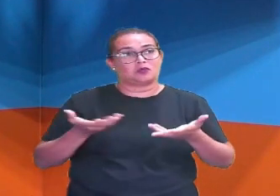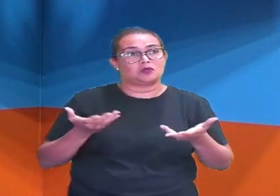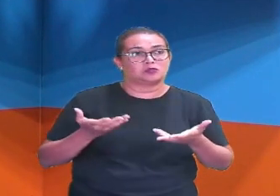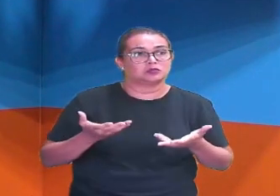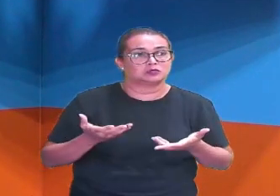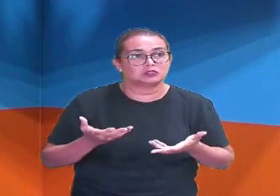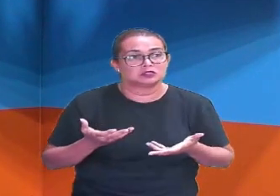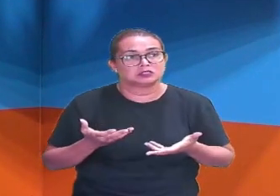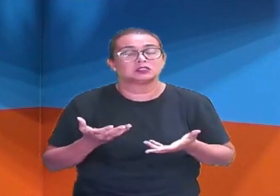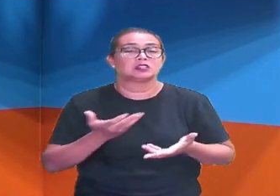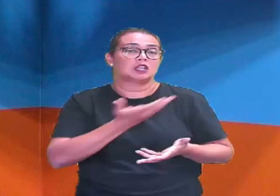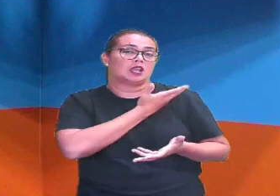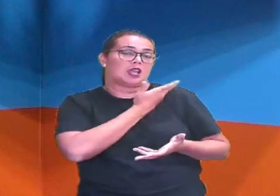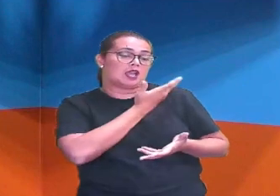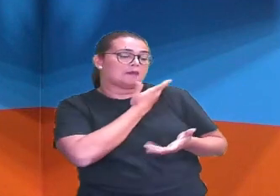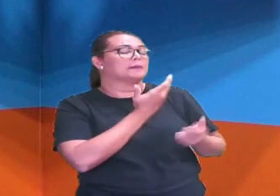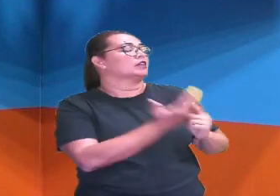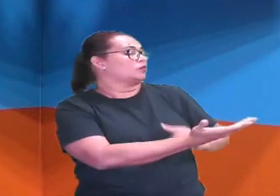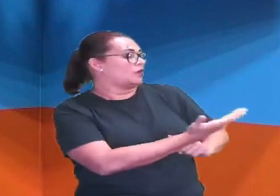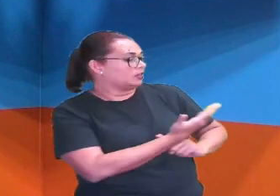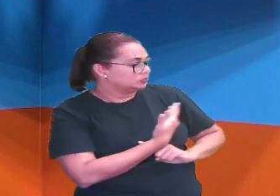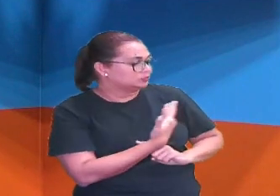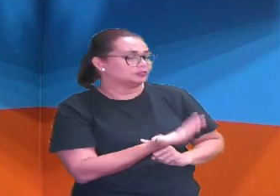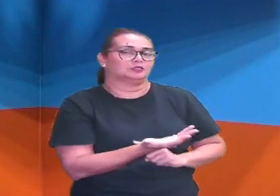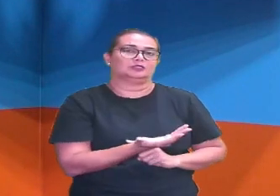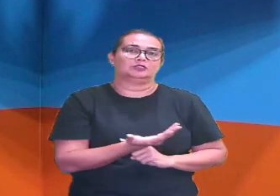a ajuda do coleguinha.